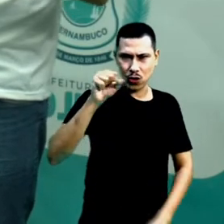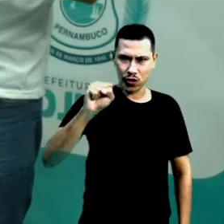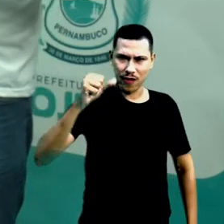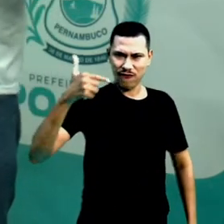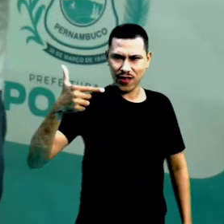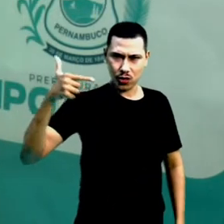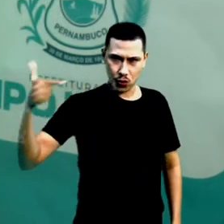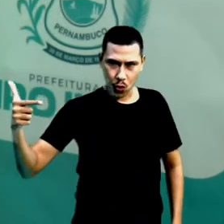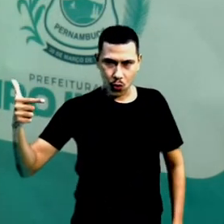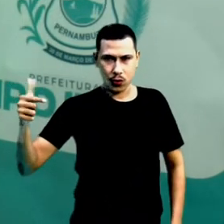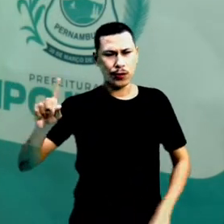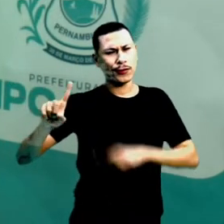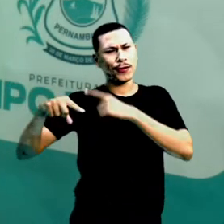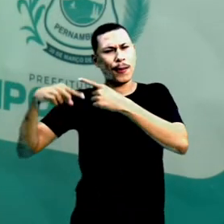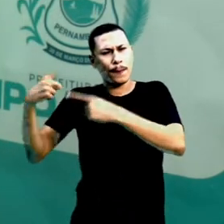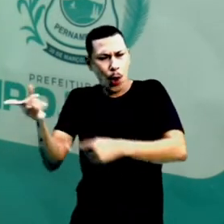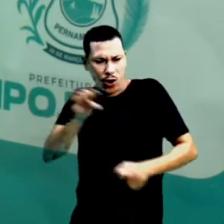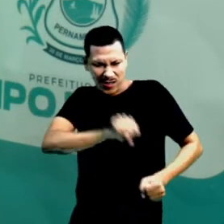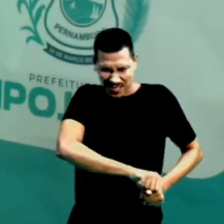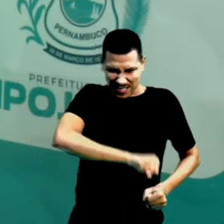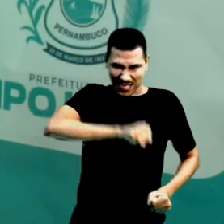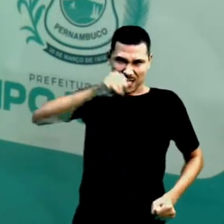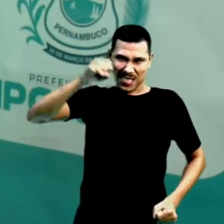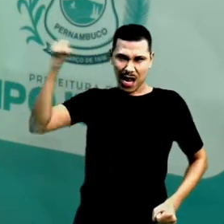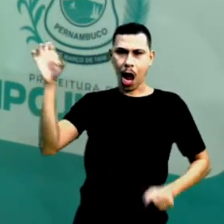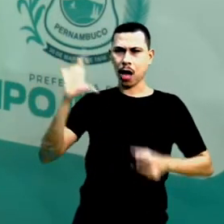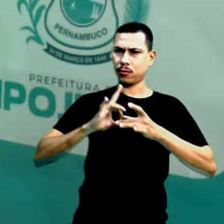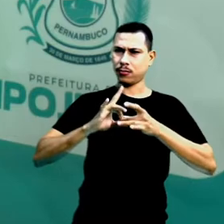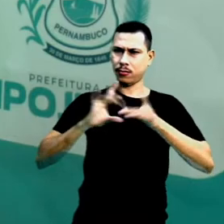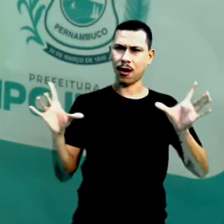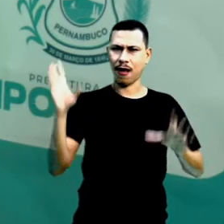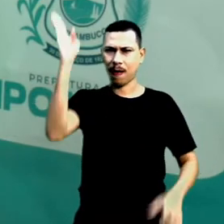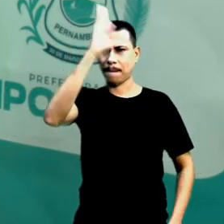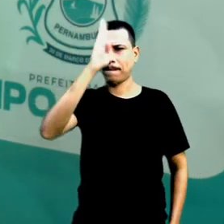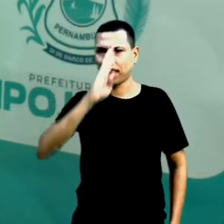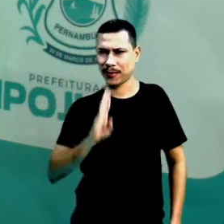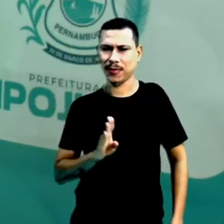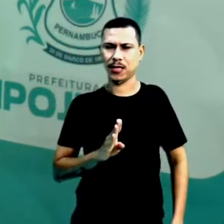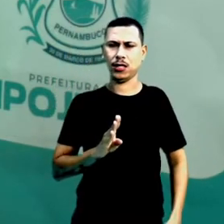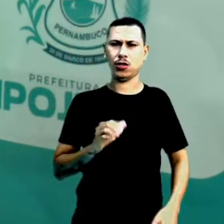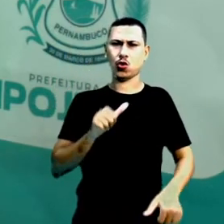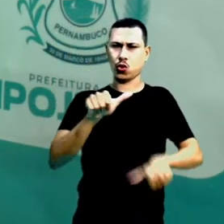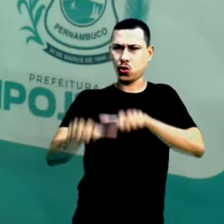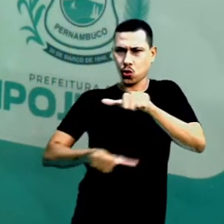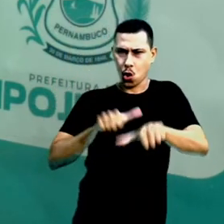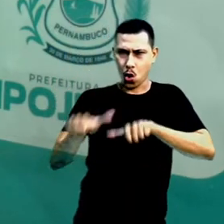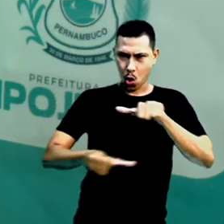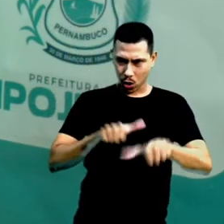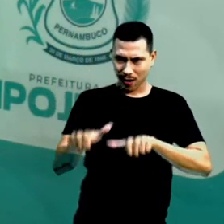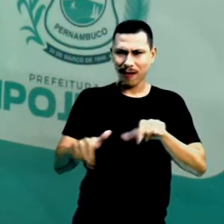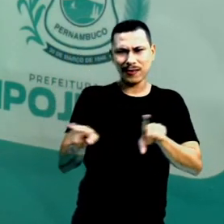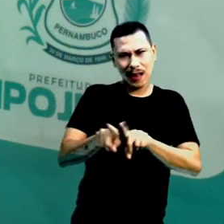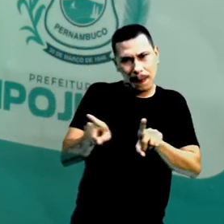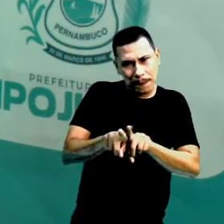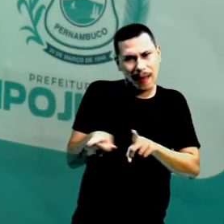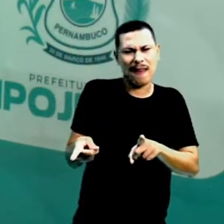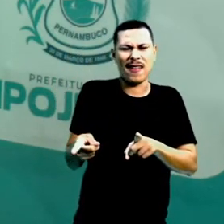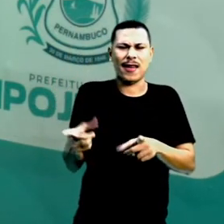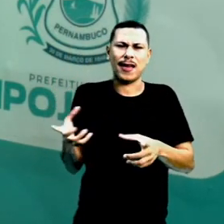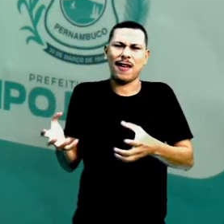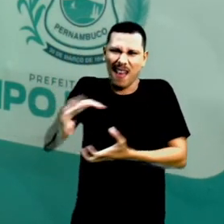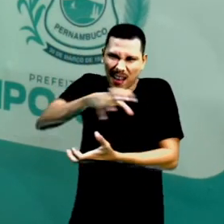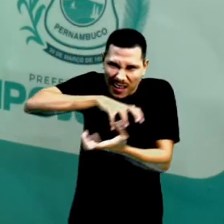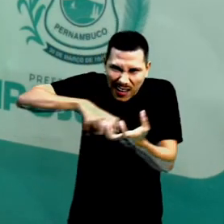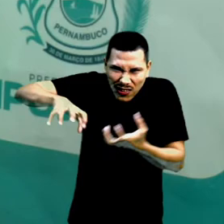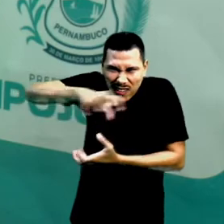7 de setembro de 1822. E depois dessa proclamação, né, da independência, o Brasil, ele acaba iniciando a sua guerra de independência.